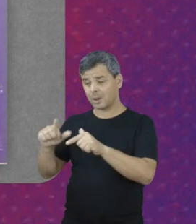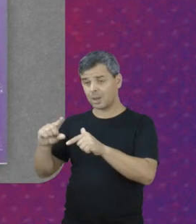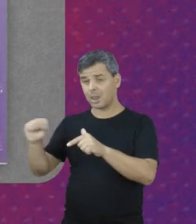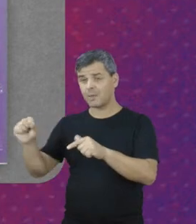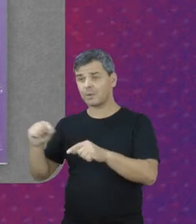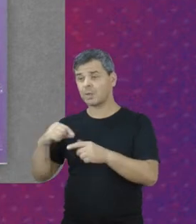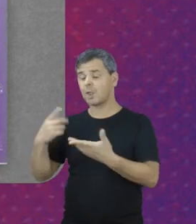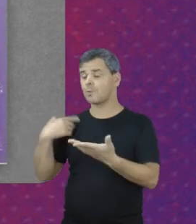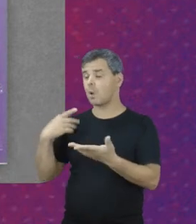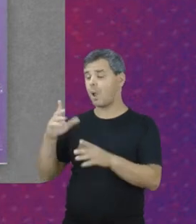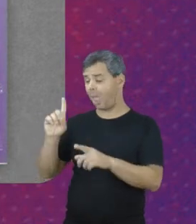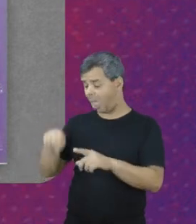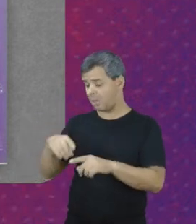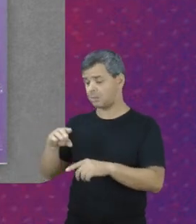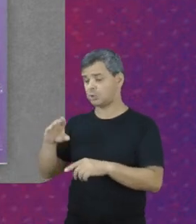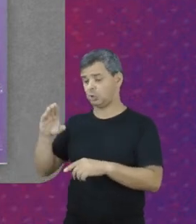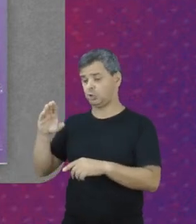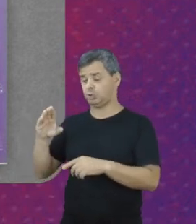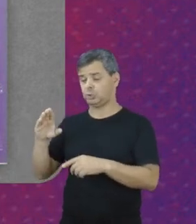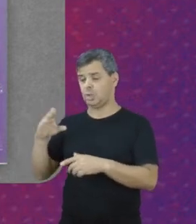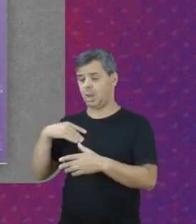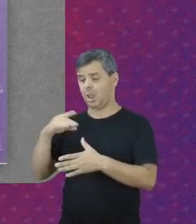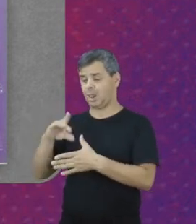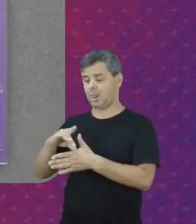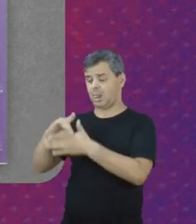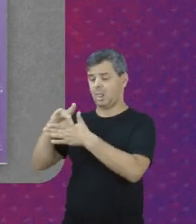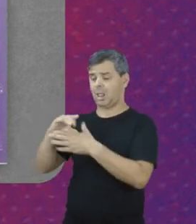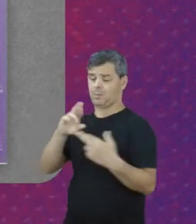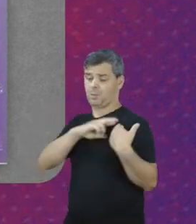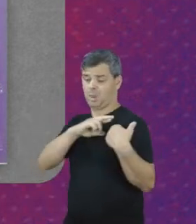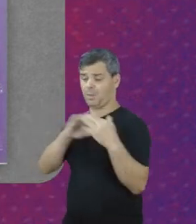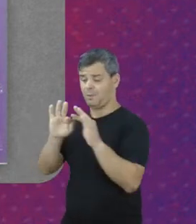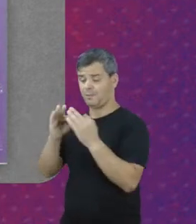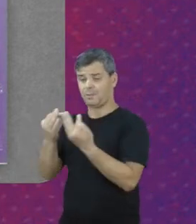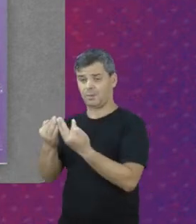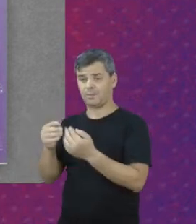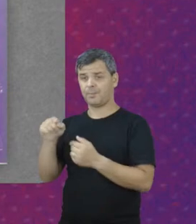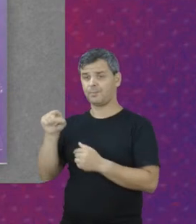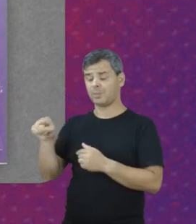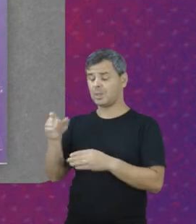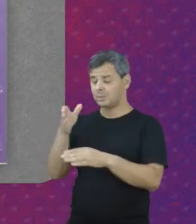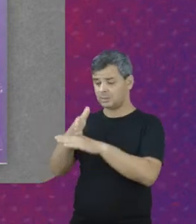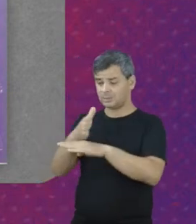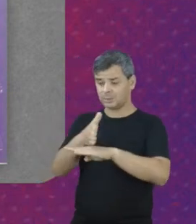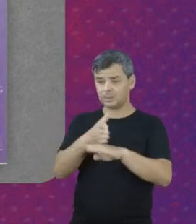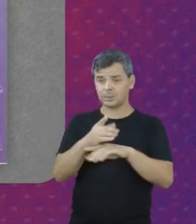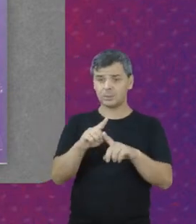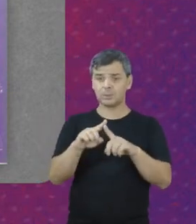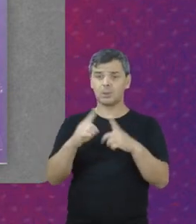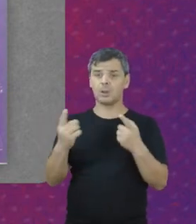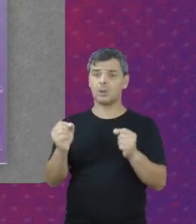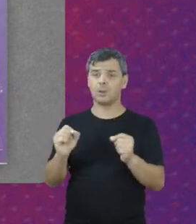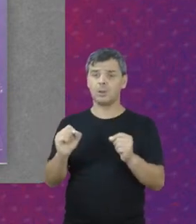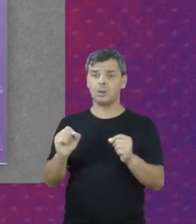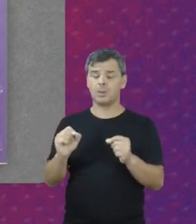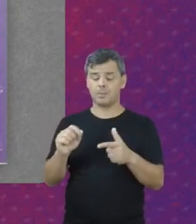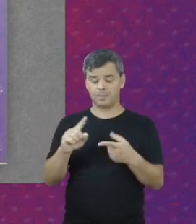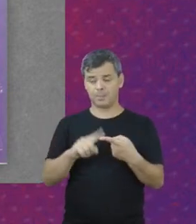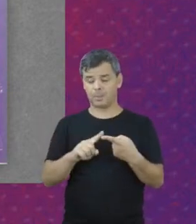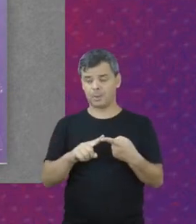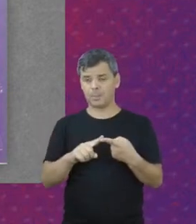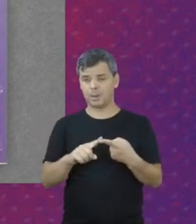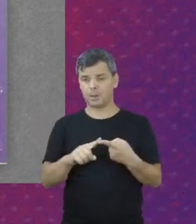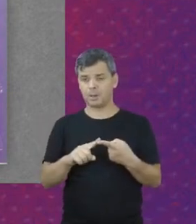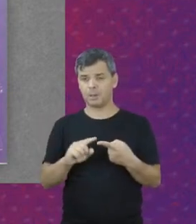são chefes de família. E aí elas não conseguindo esses empregos, esses acessos, primeiro